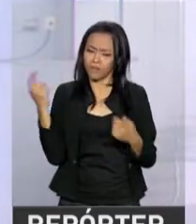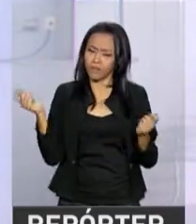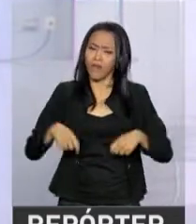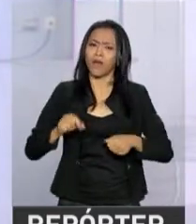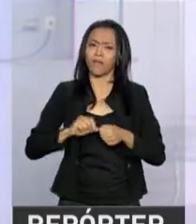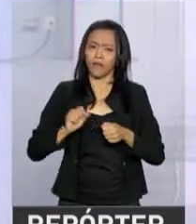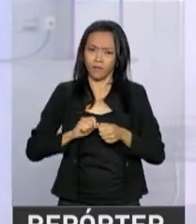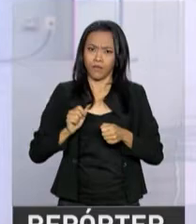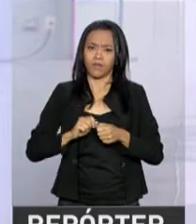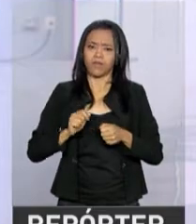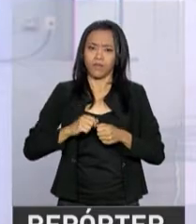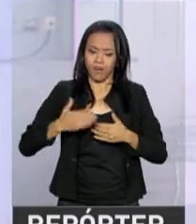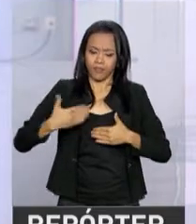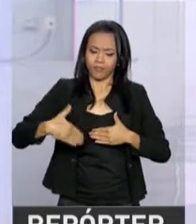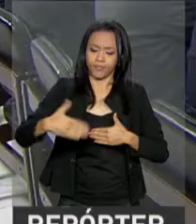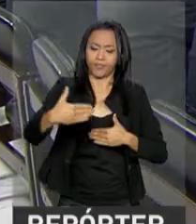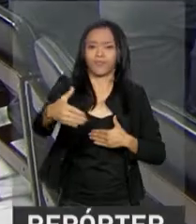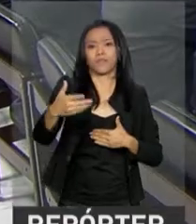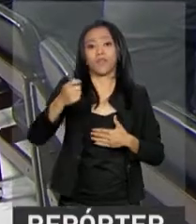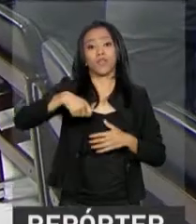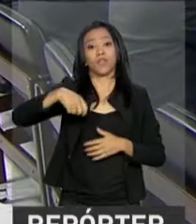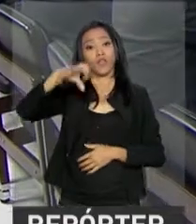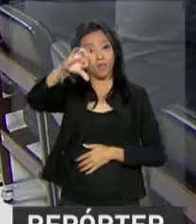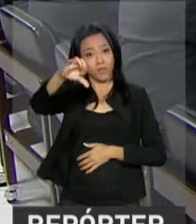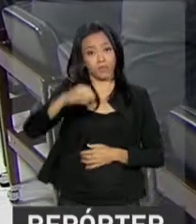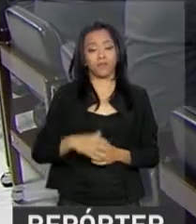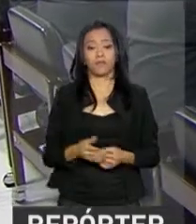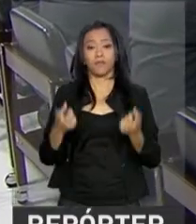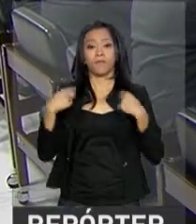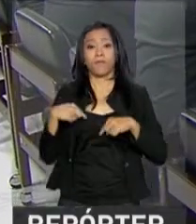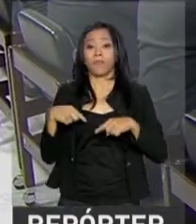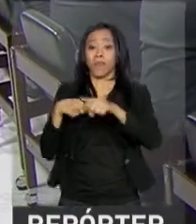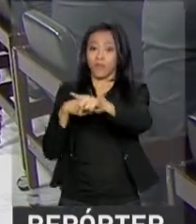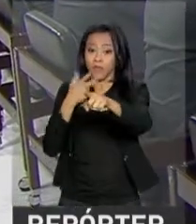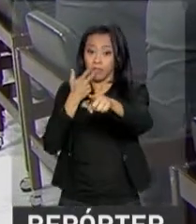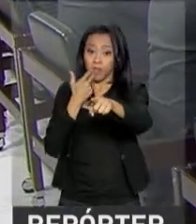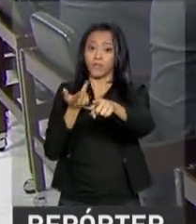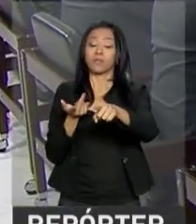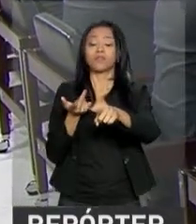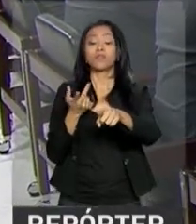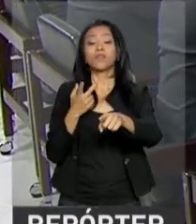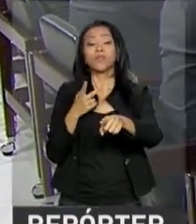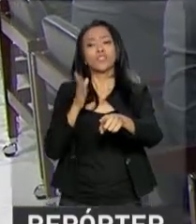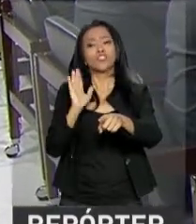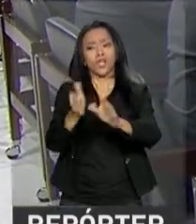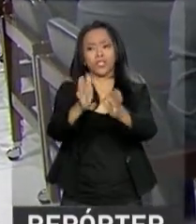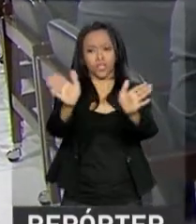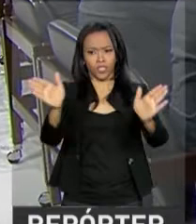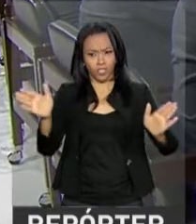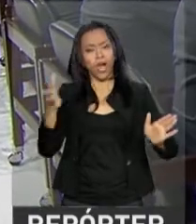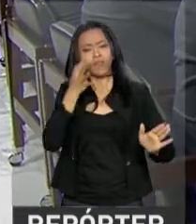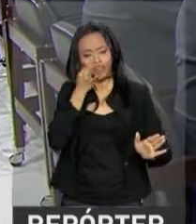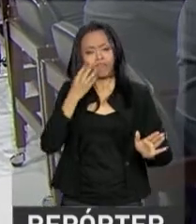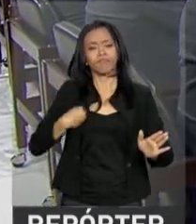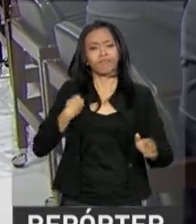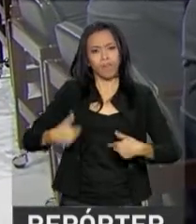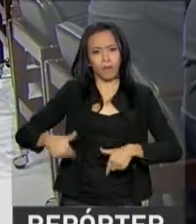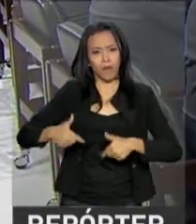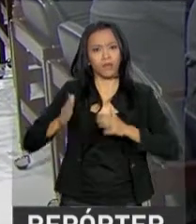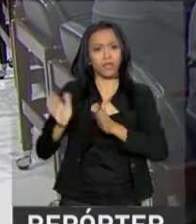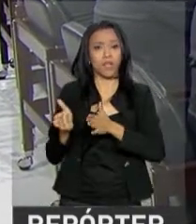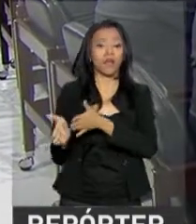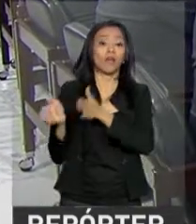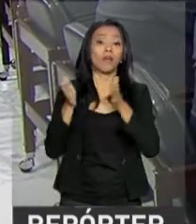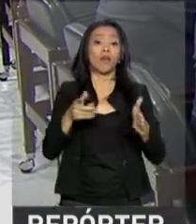nove meses que restam ao governo os shows vão fazer e muitos já estão já estava no ministério o senhor joão